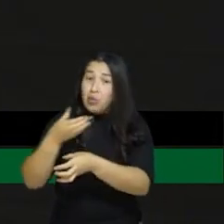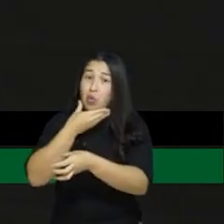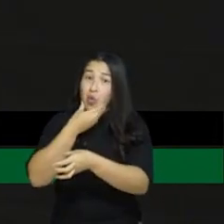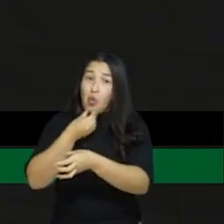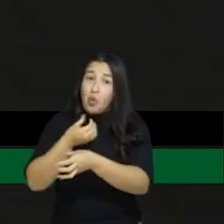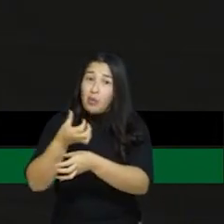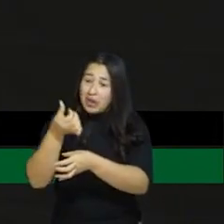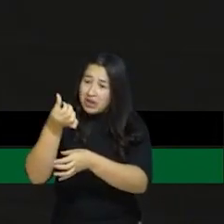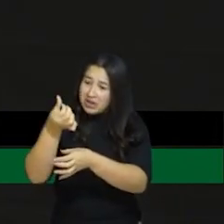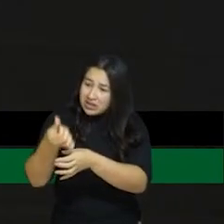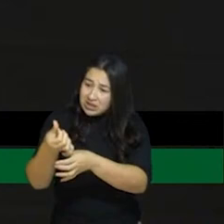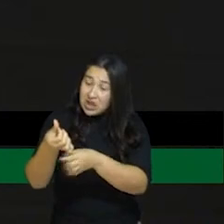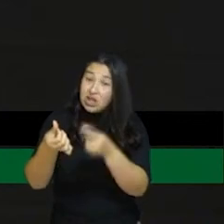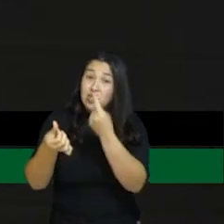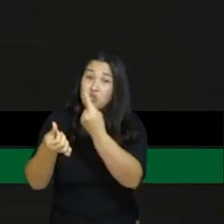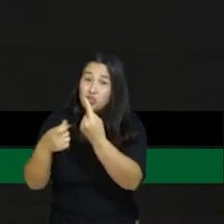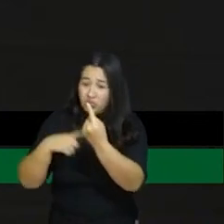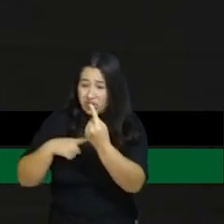para vocês, talvez não tenha marcado.